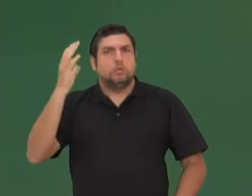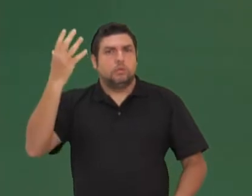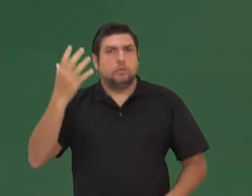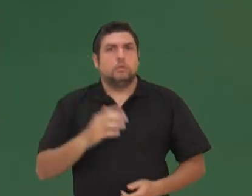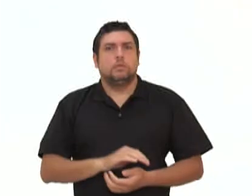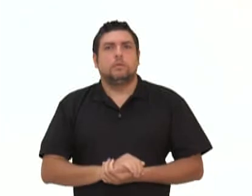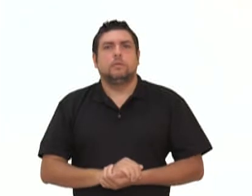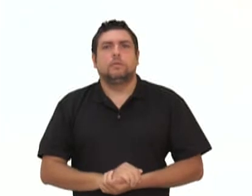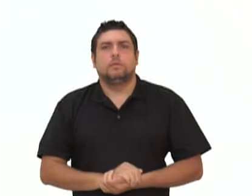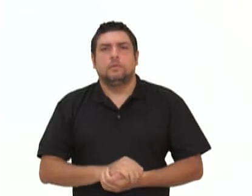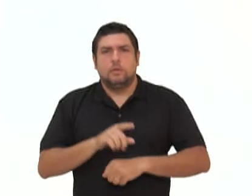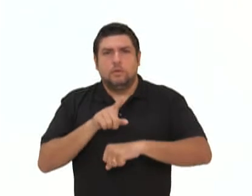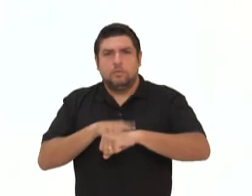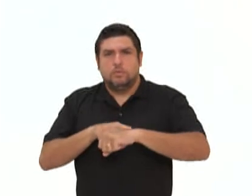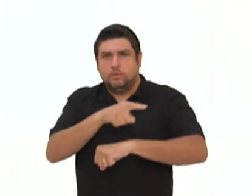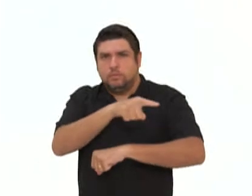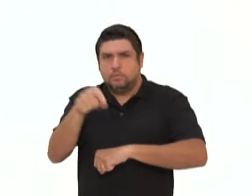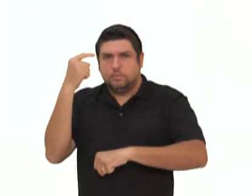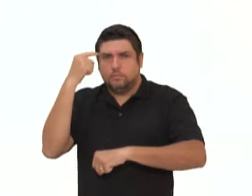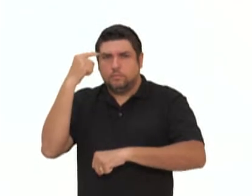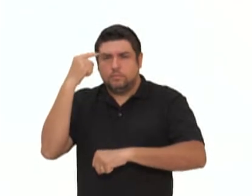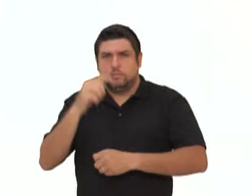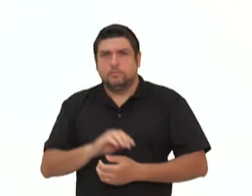Perfeito? Um tempo para que penseis.